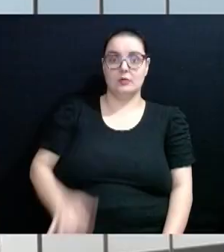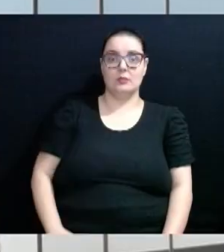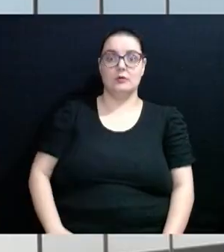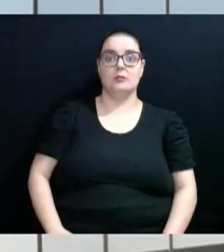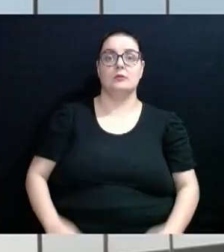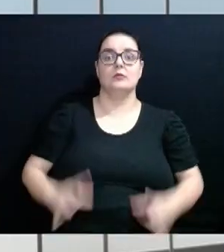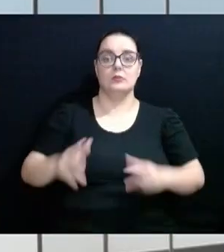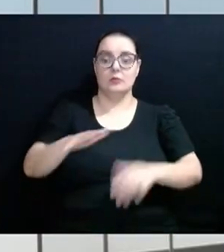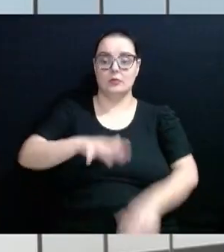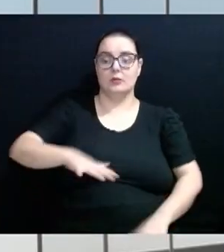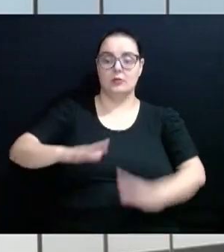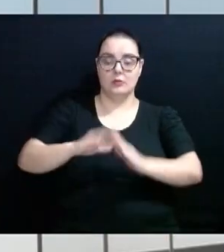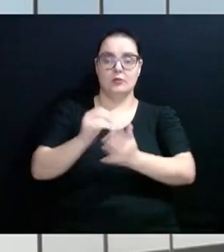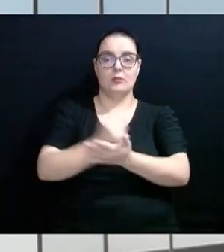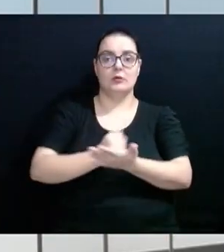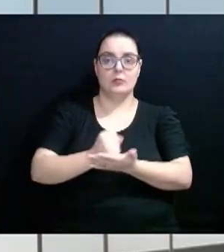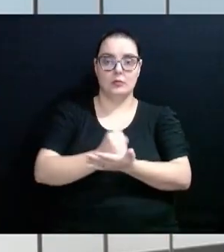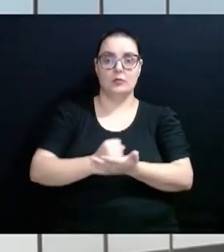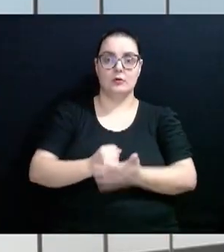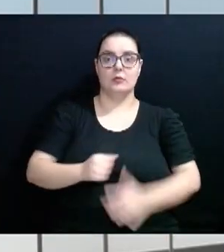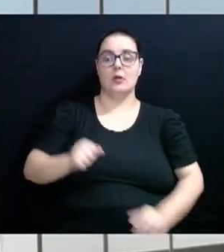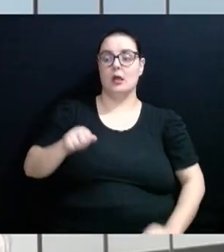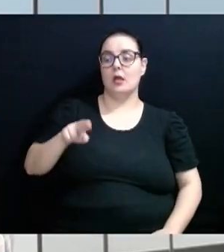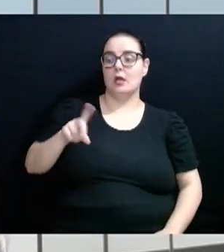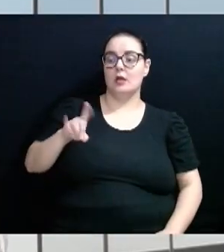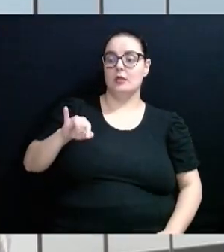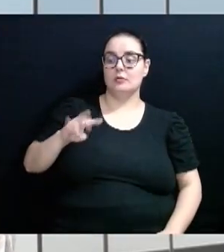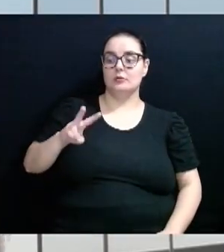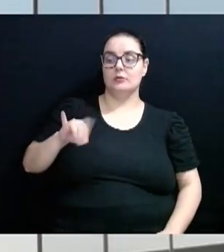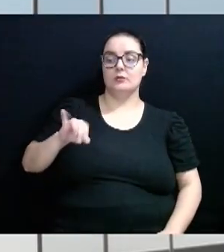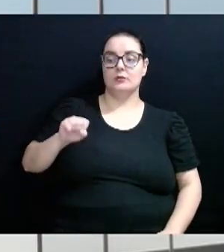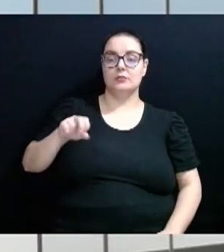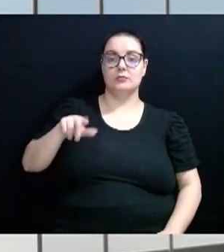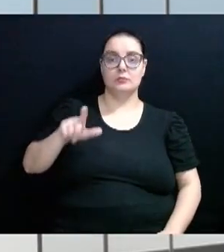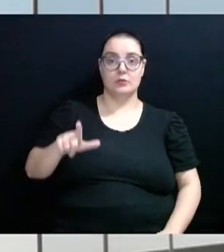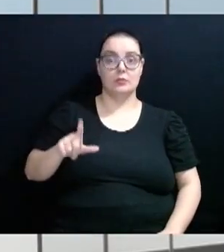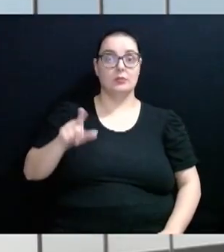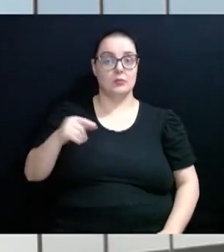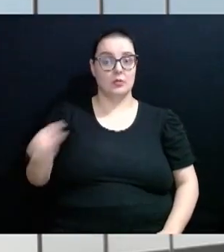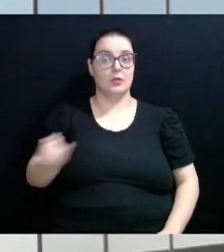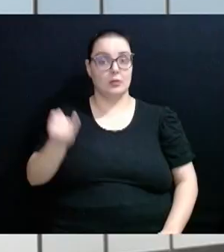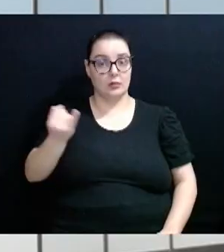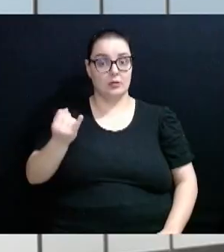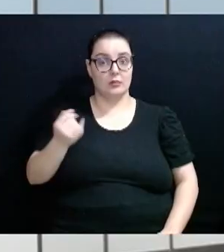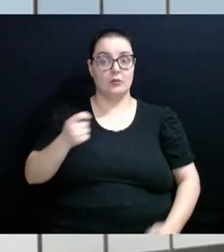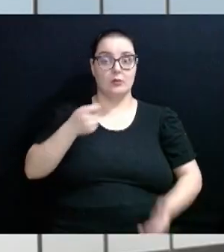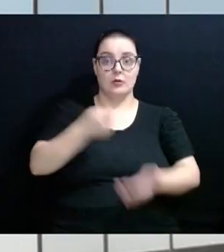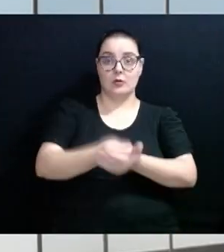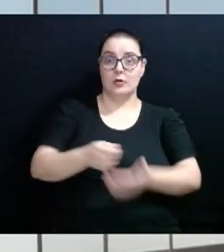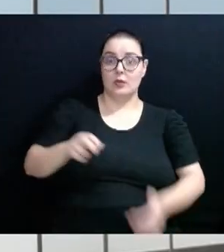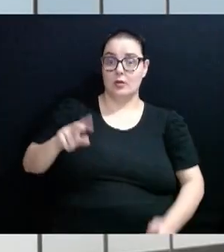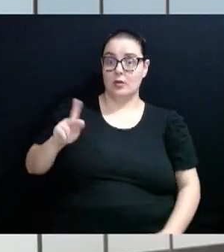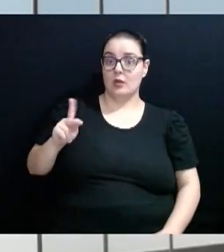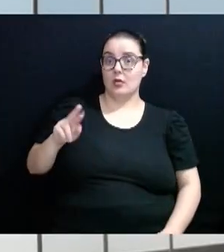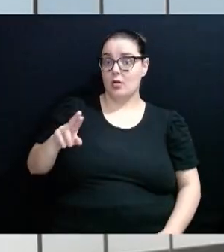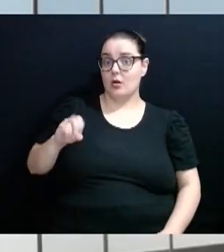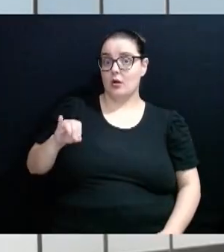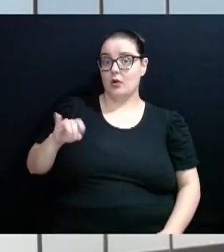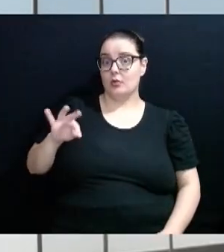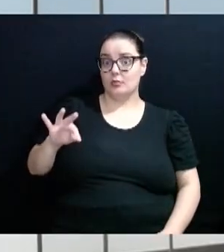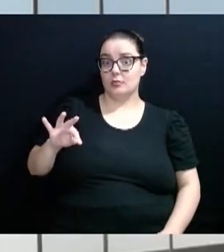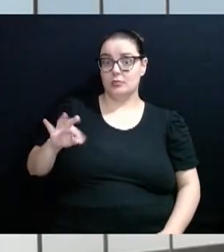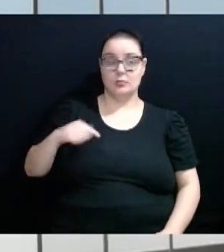o setor audiovisual, que é muito importante para quem a gente paga royalties, cada filme que a gente vê, nós estamos pagando,